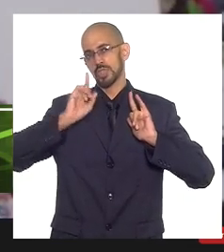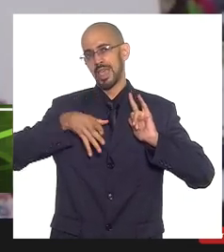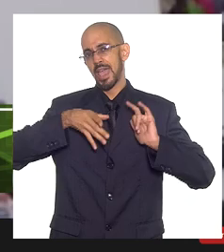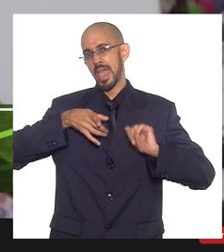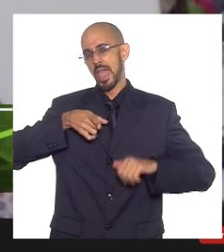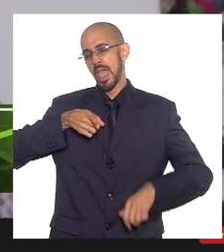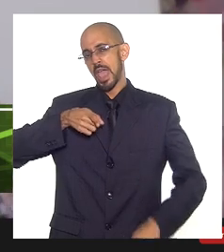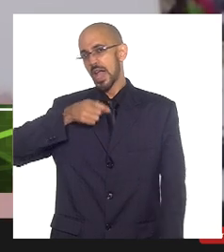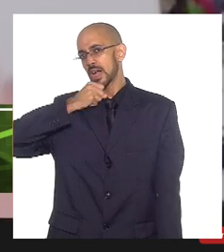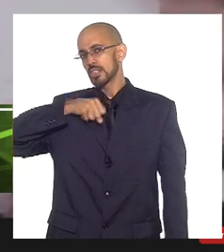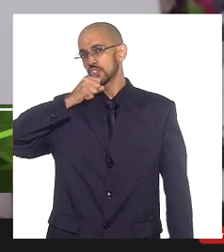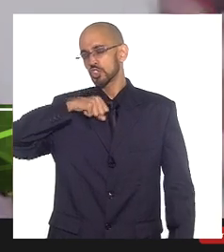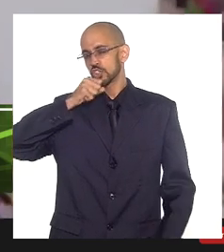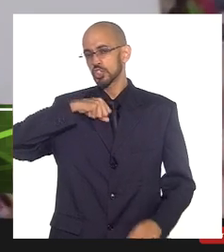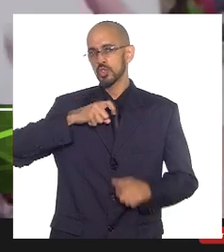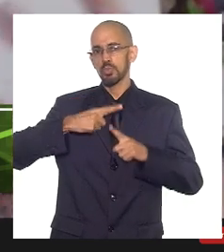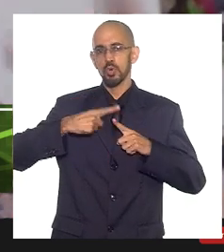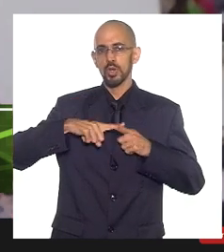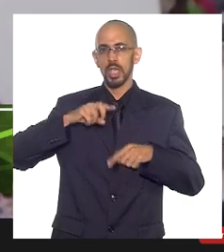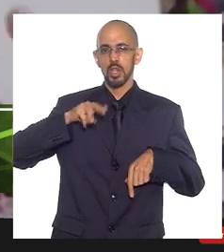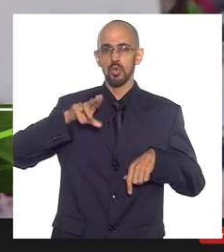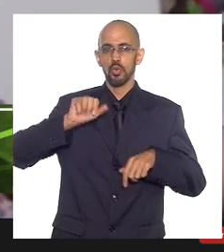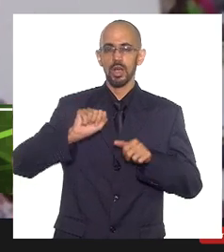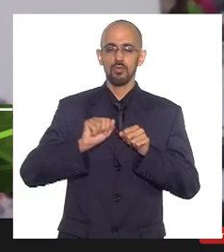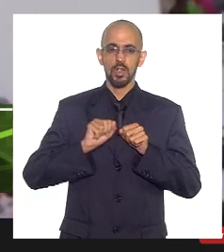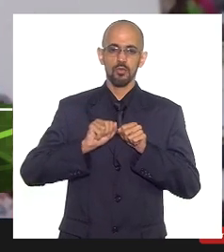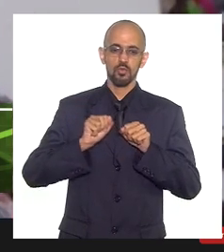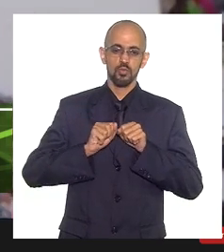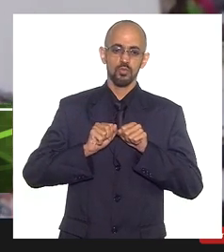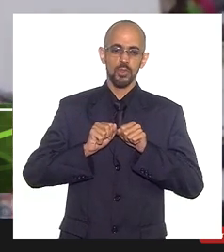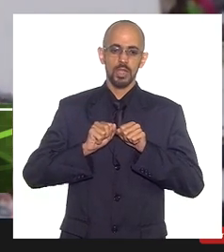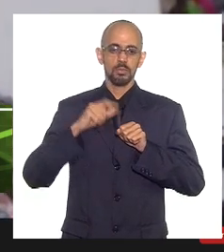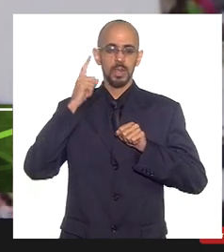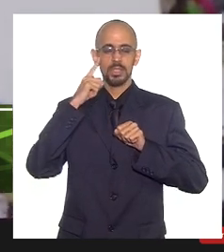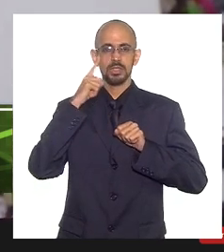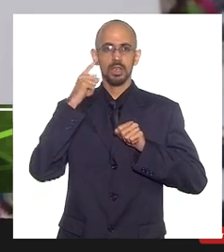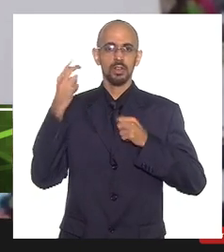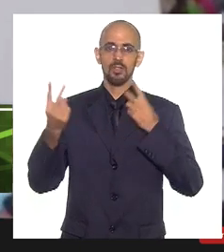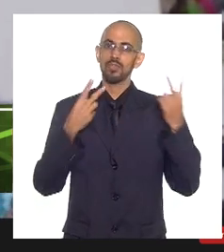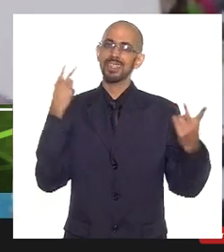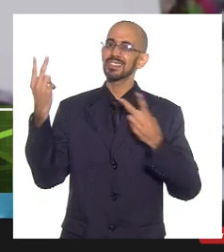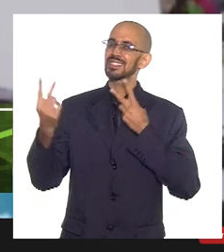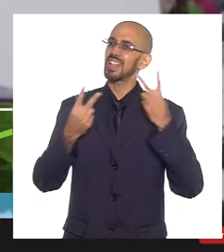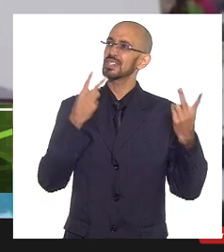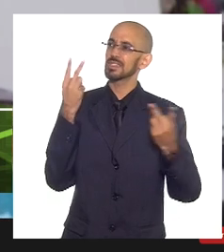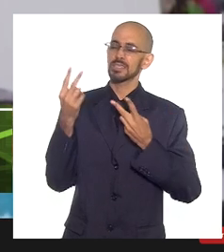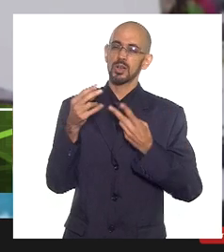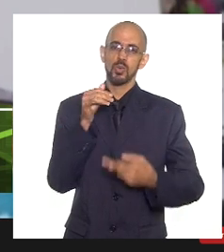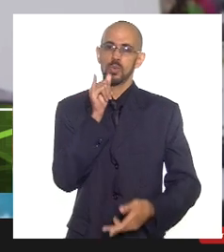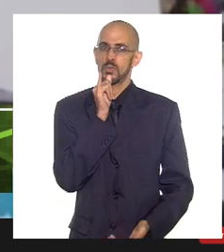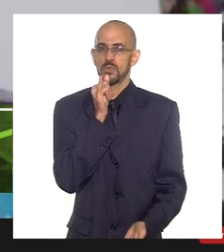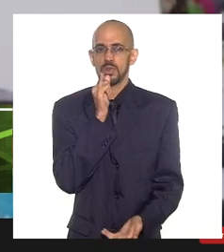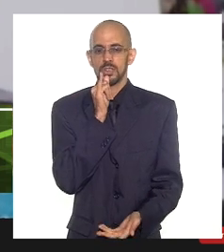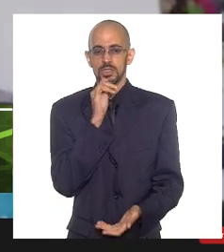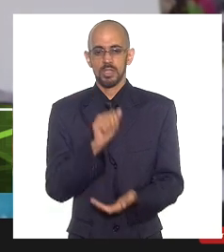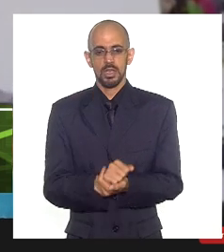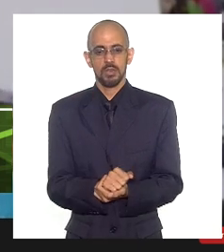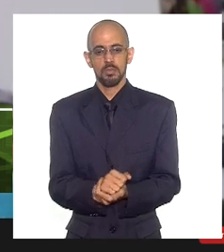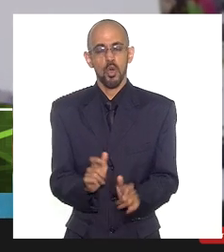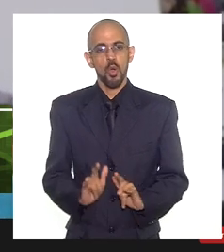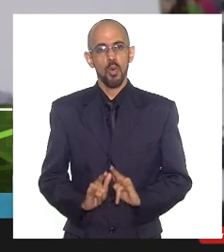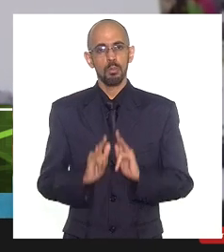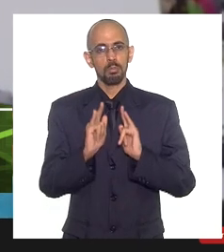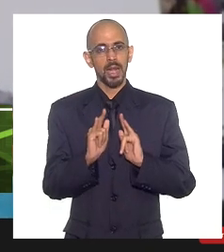feitos pensando em toda esta necessidade de ventilação por exemplo talvez o prédio central do